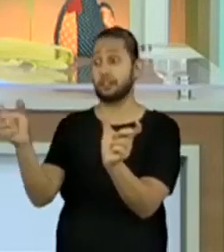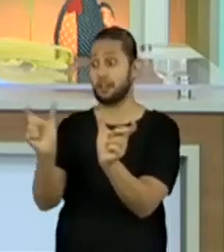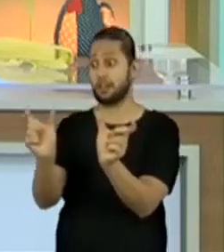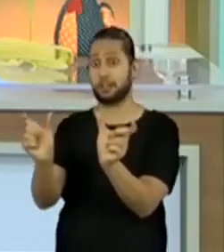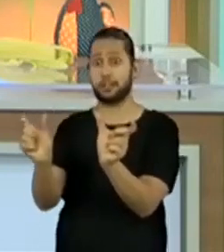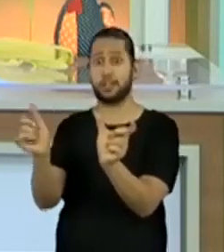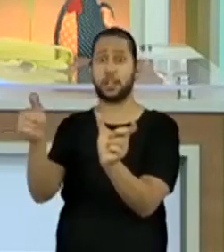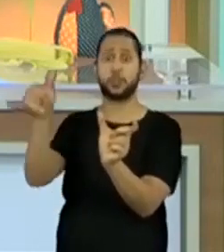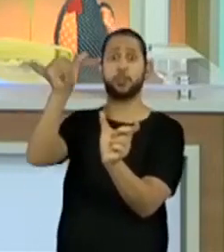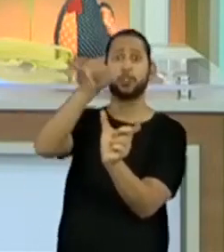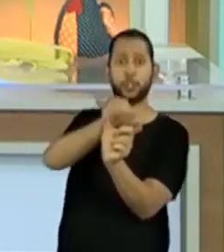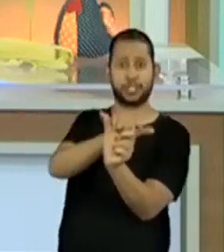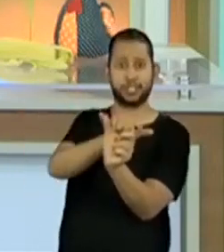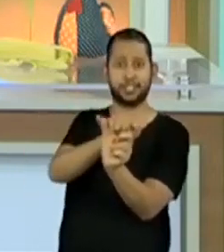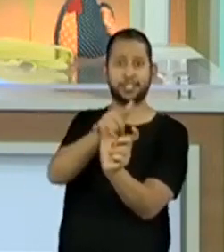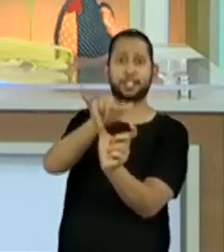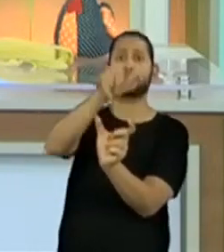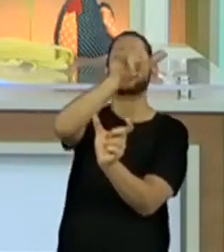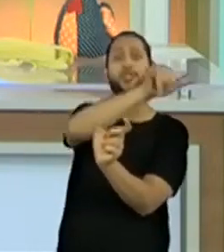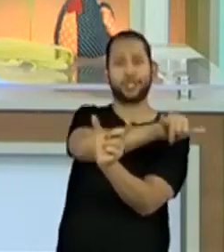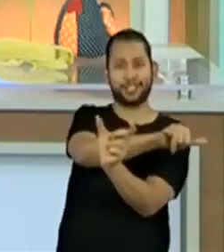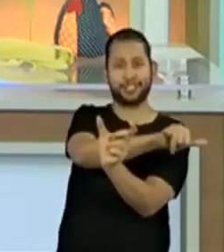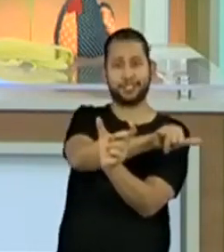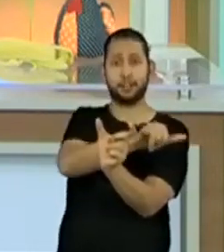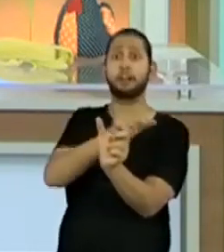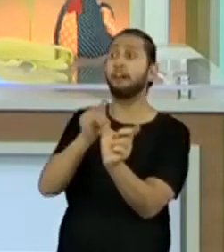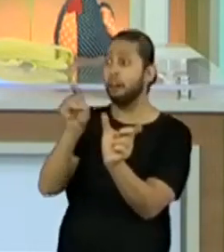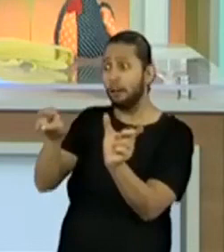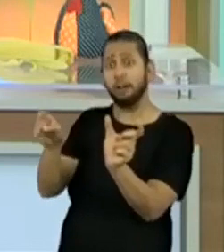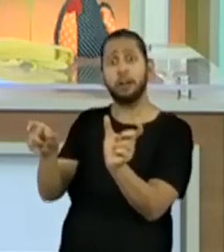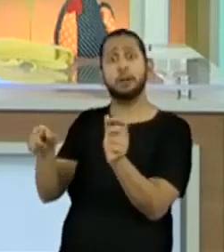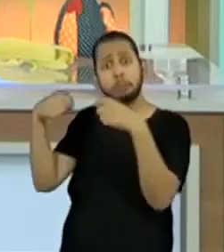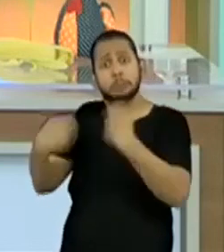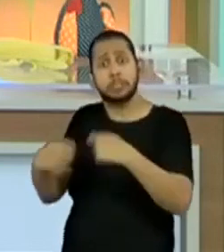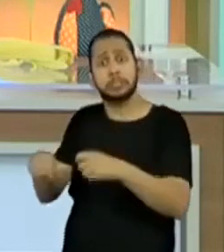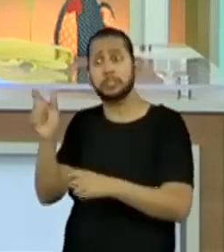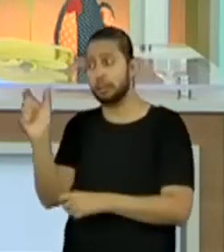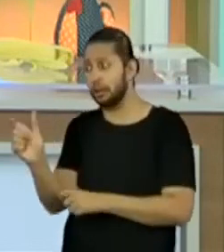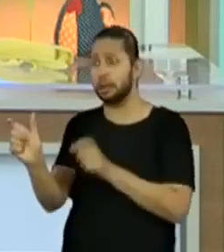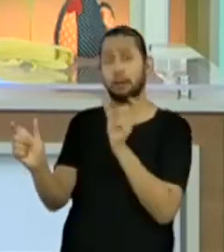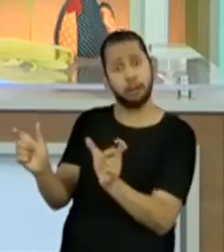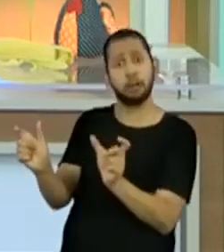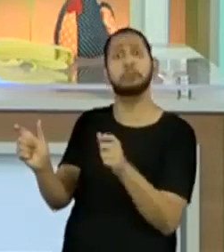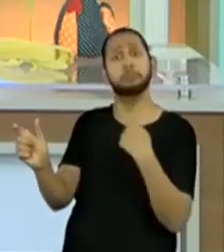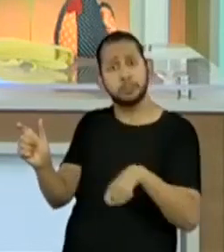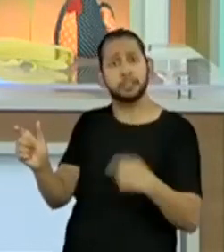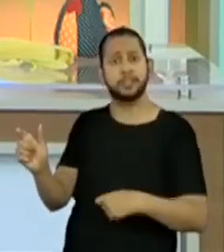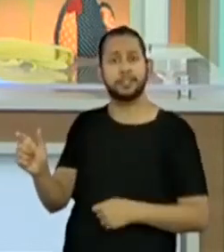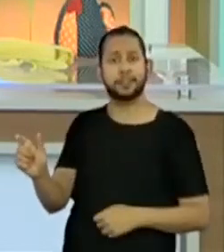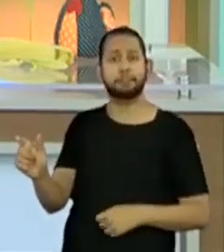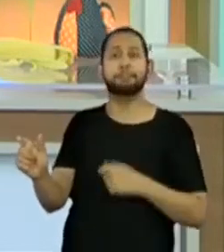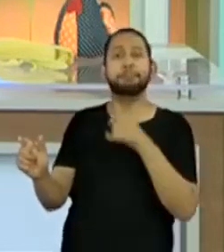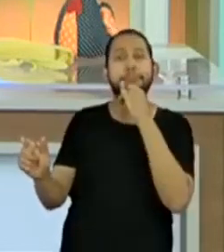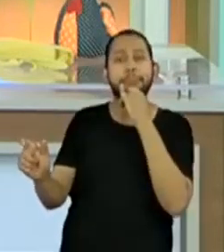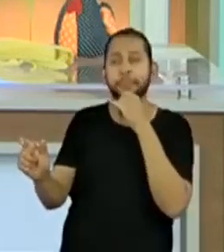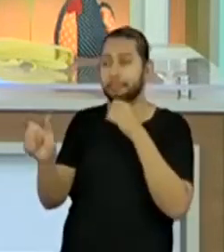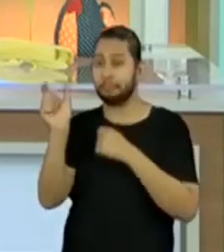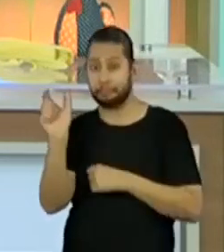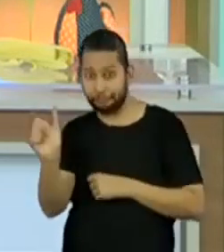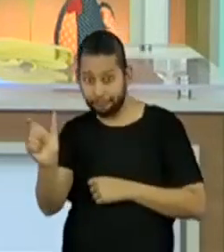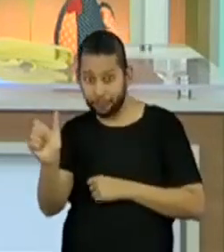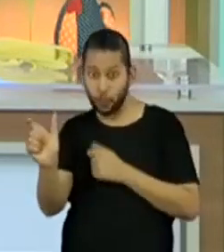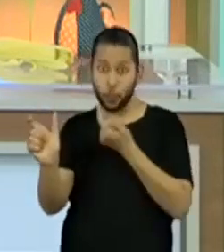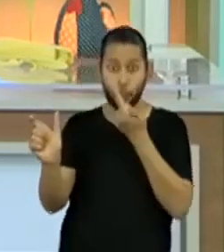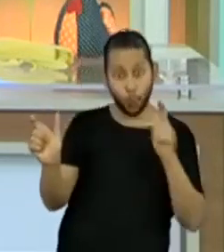mostram a dependência de um ser vivo do outro. Ora, se eu tenho um ser vivo que serve de alimento para